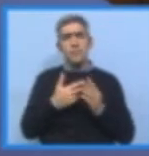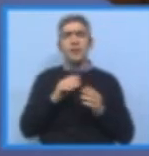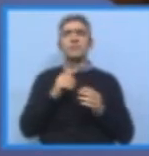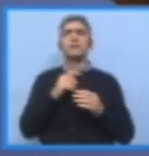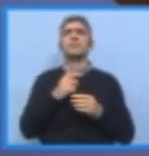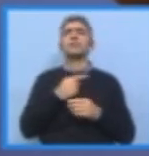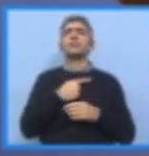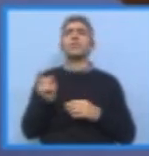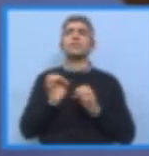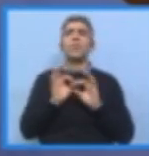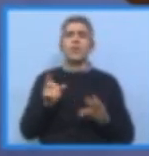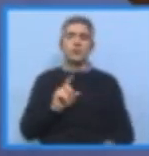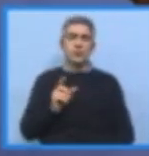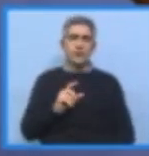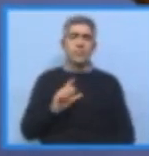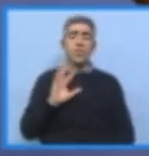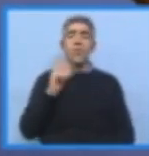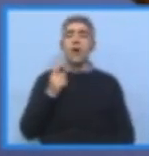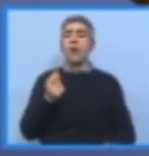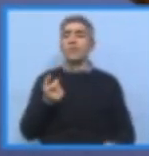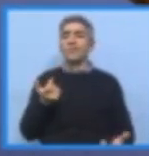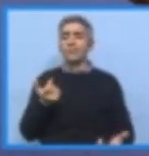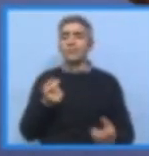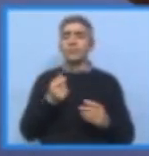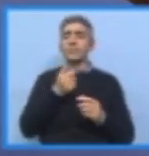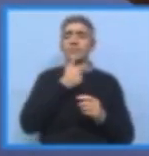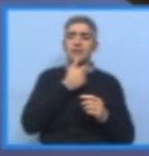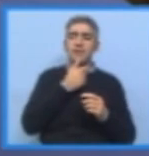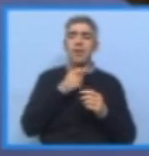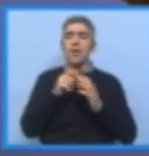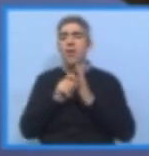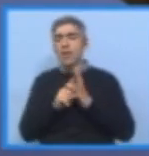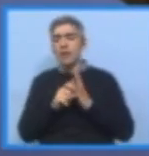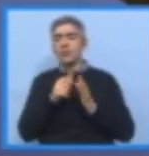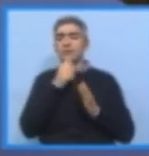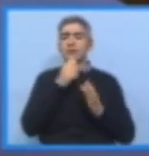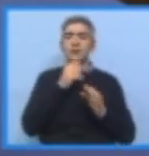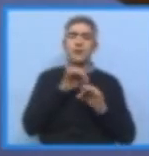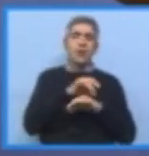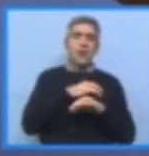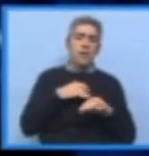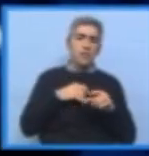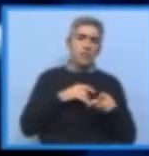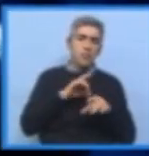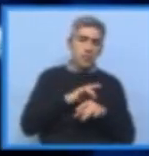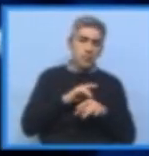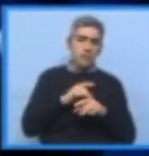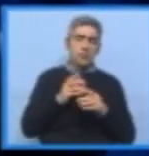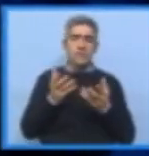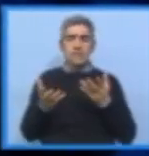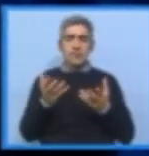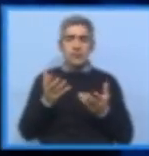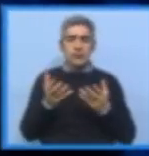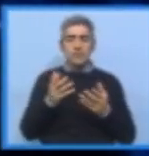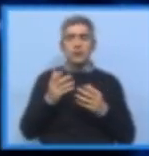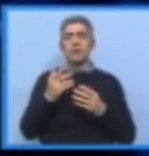assim. E, portanto, quando assim não é, quando a decisão ética não coincide com a decisão clínica, pomos à discussão. E, de uma maneira geral, como